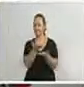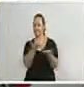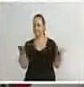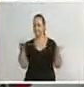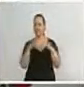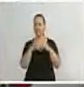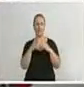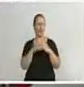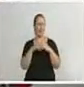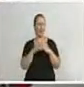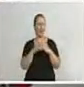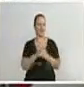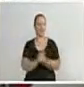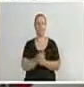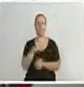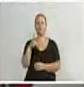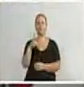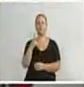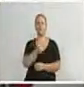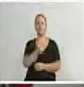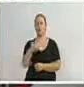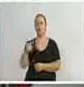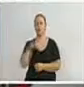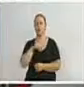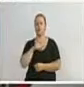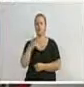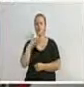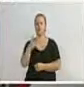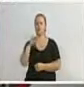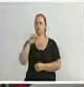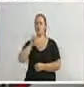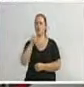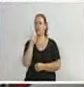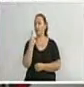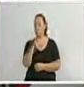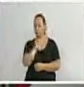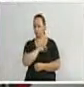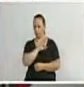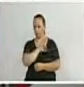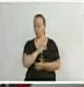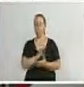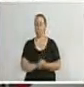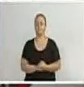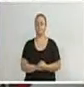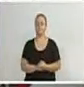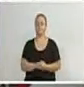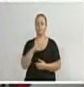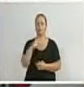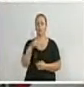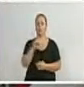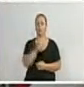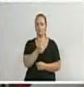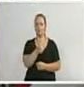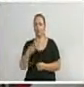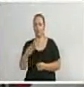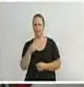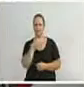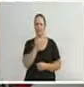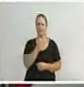que em 2012, Blumenau tinha 291 policiais militares. 2013, 266.